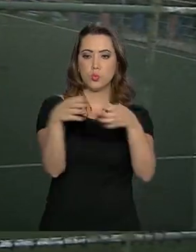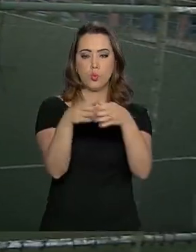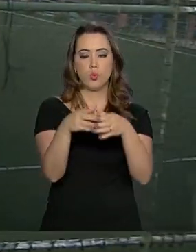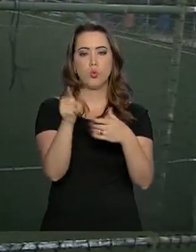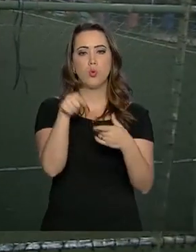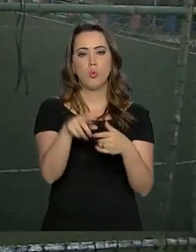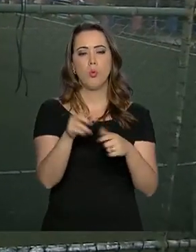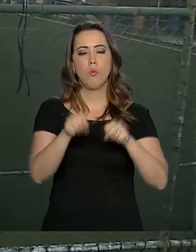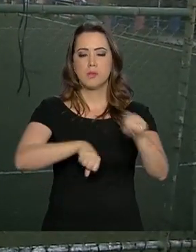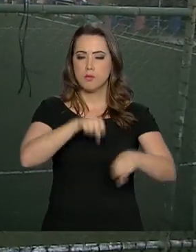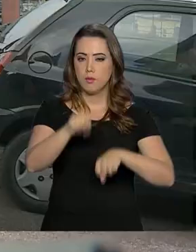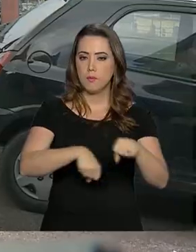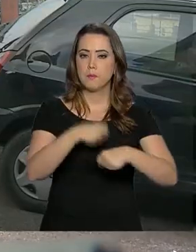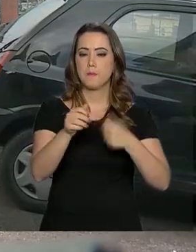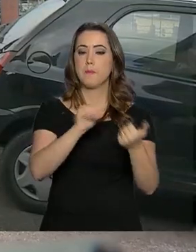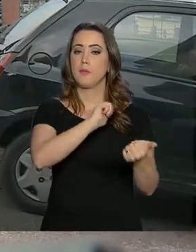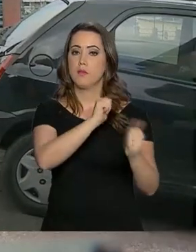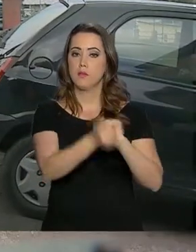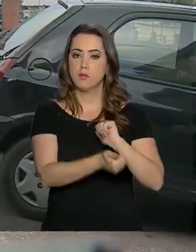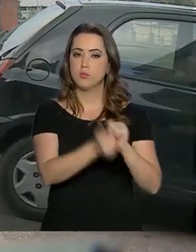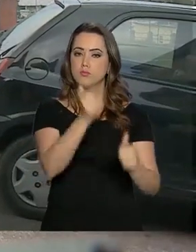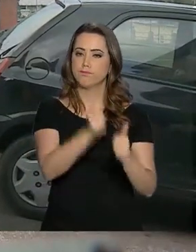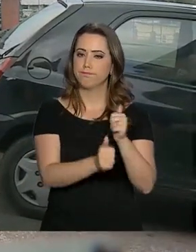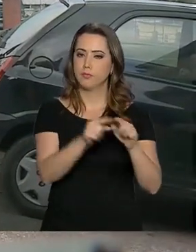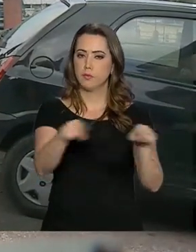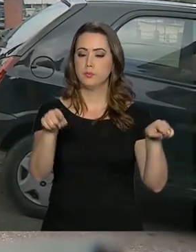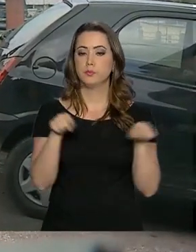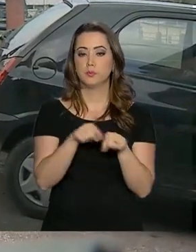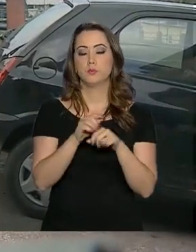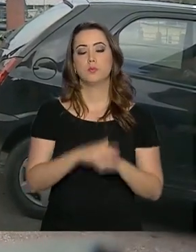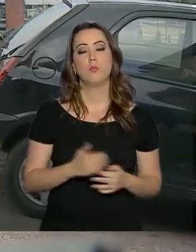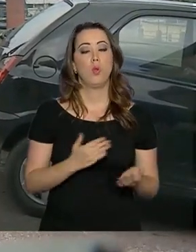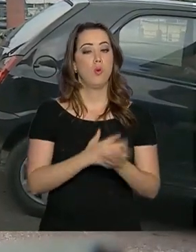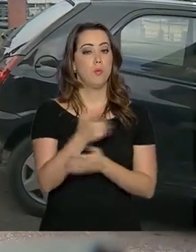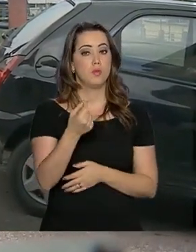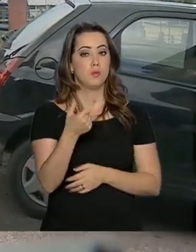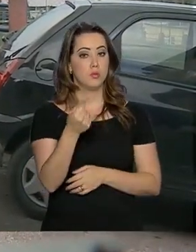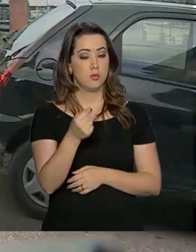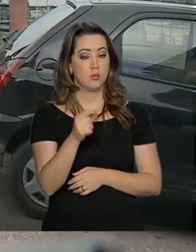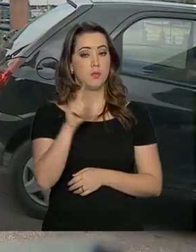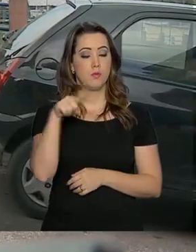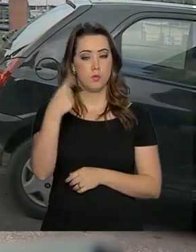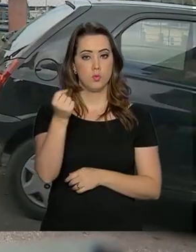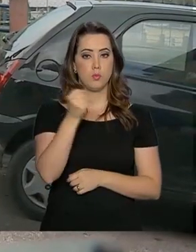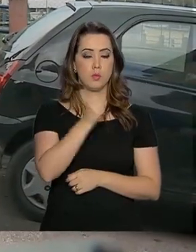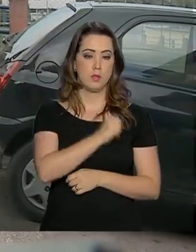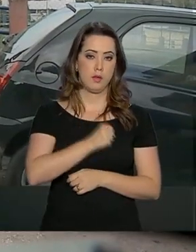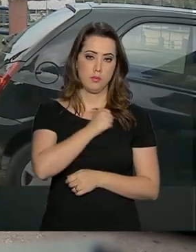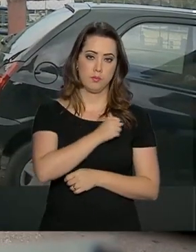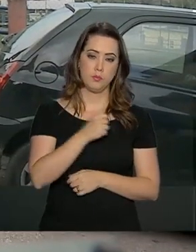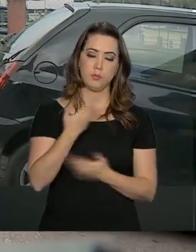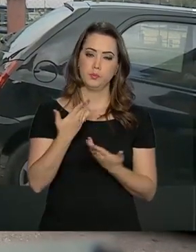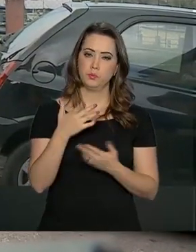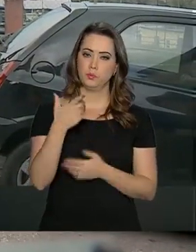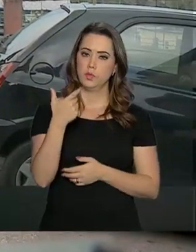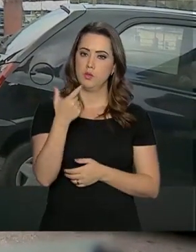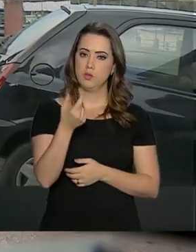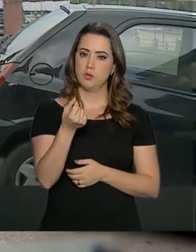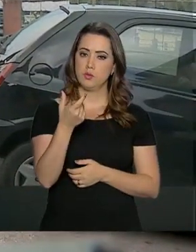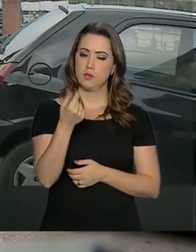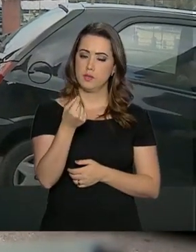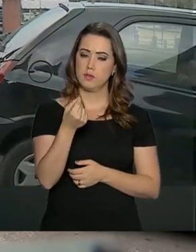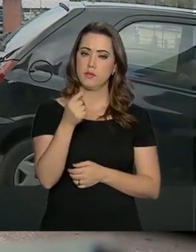esportes e praças. O censo 2020 está previsto para começar em agosto do ano que vem. Cerca de 220